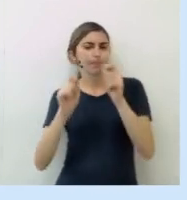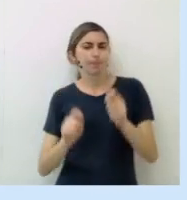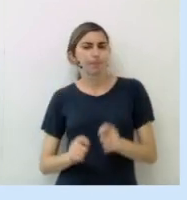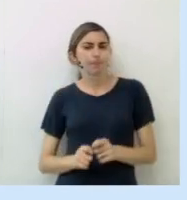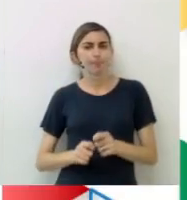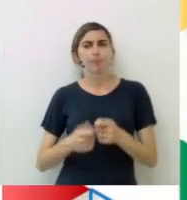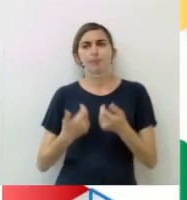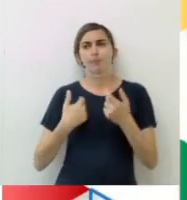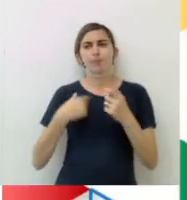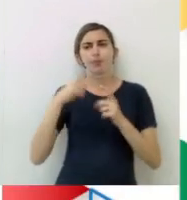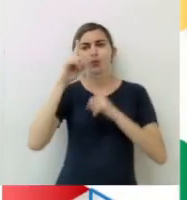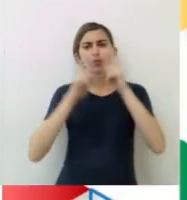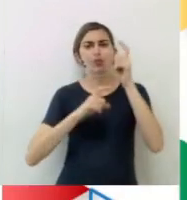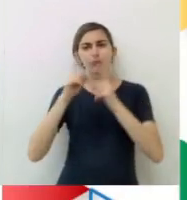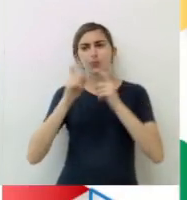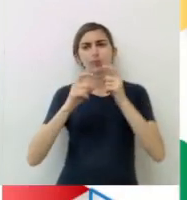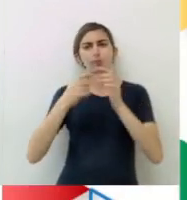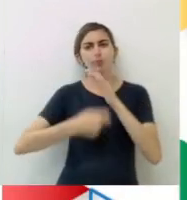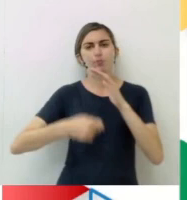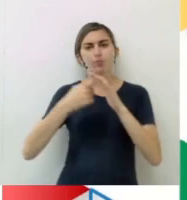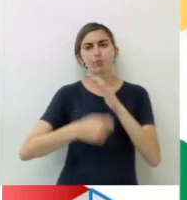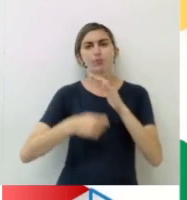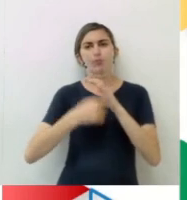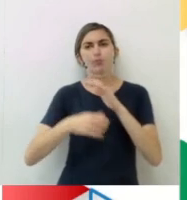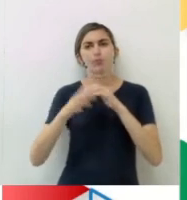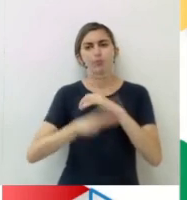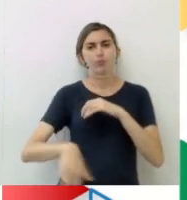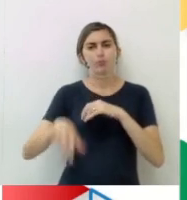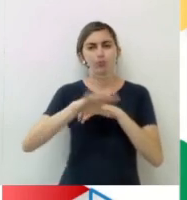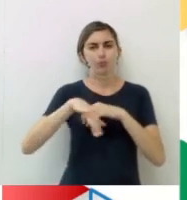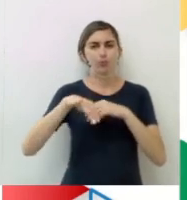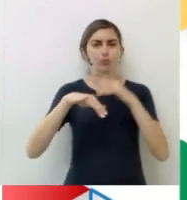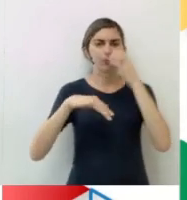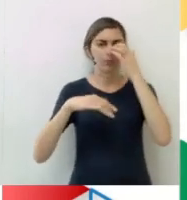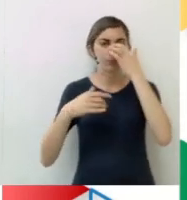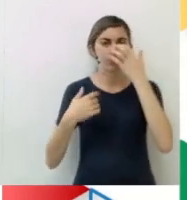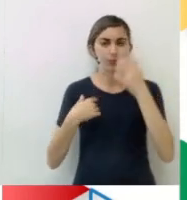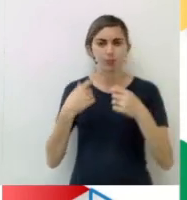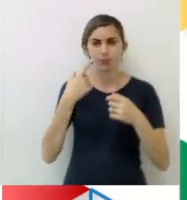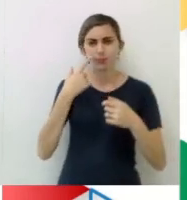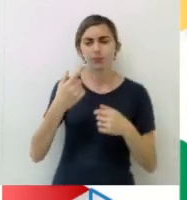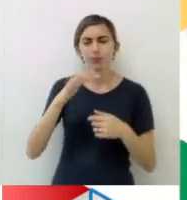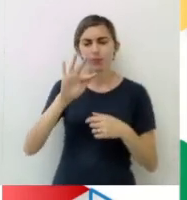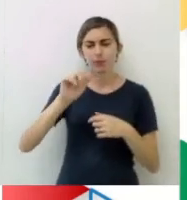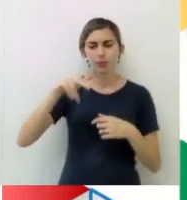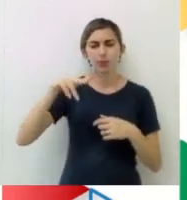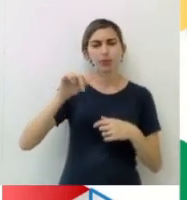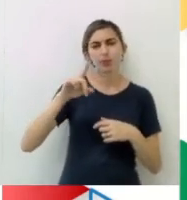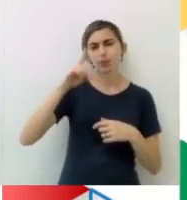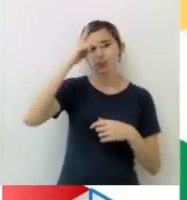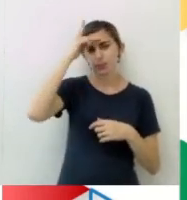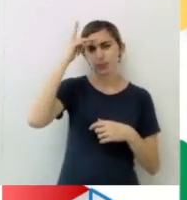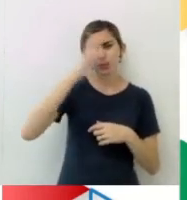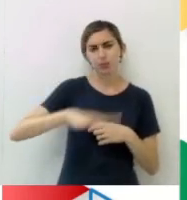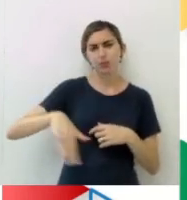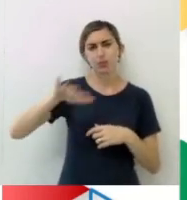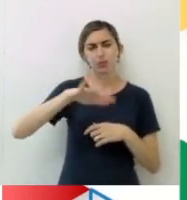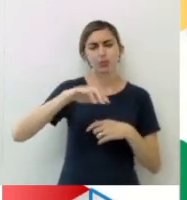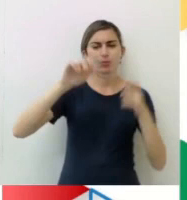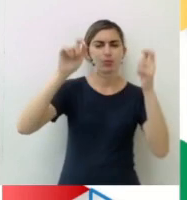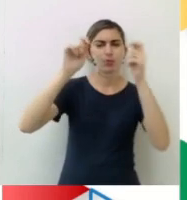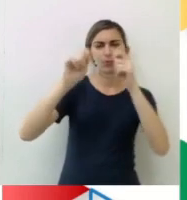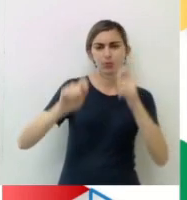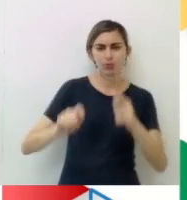a autoexpressão lutando para ser absoluta. Fernando Pessoa. Vejam só.